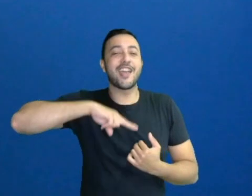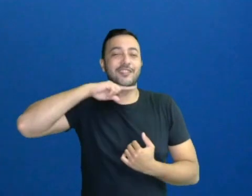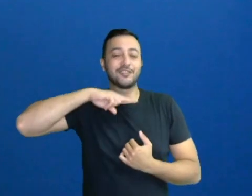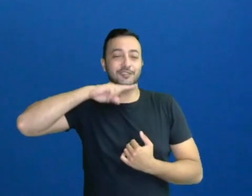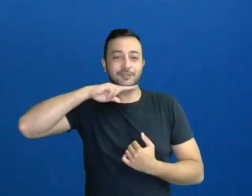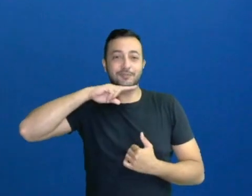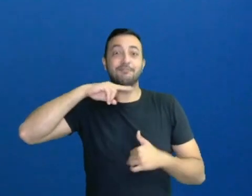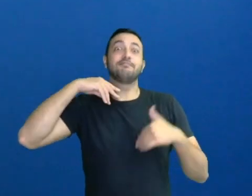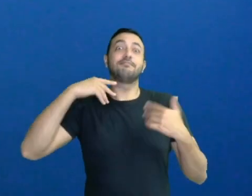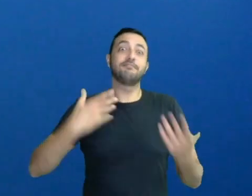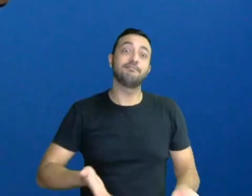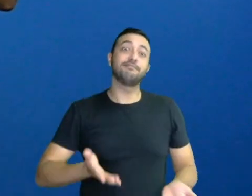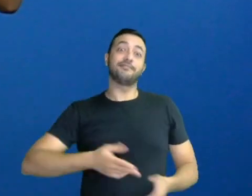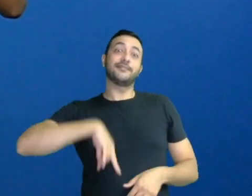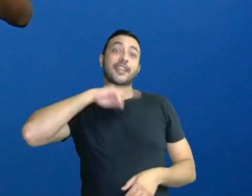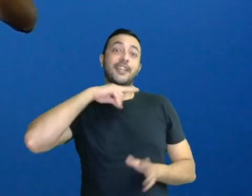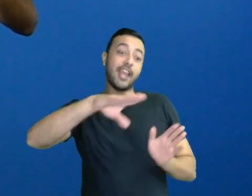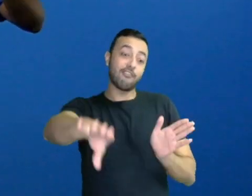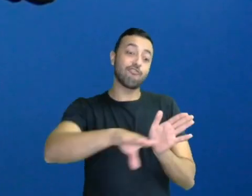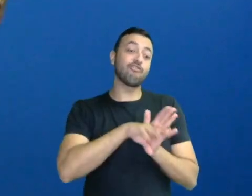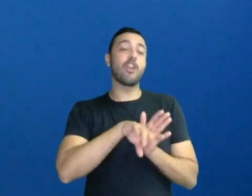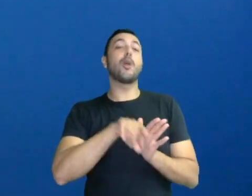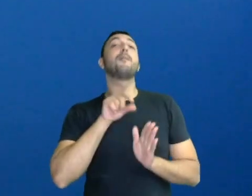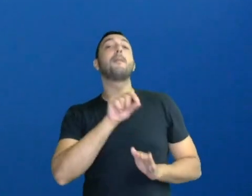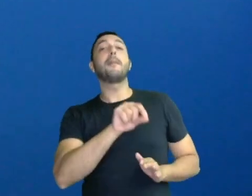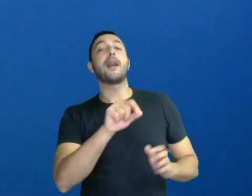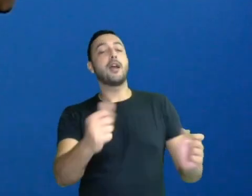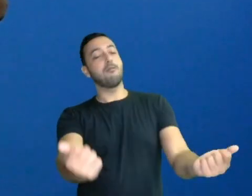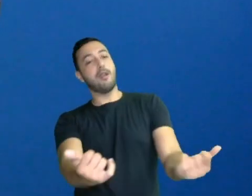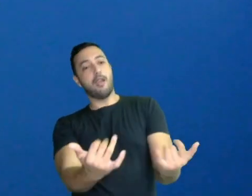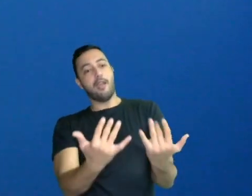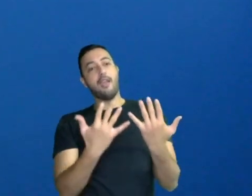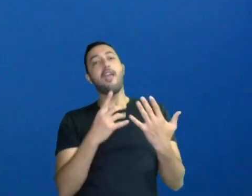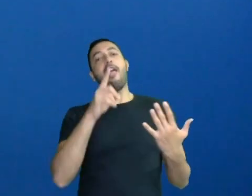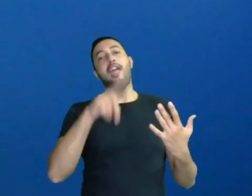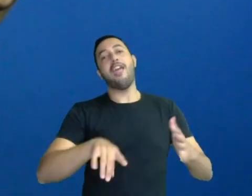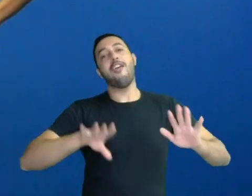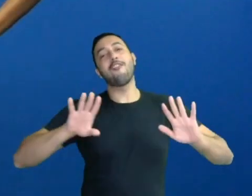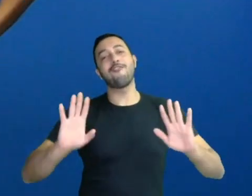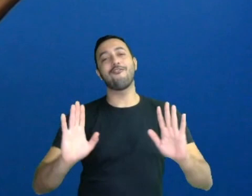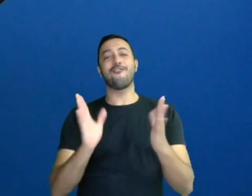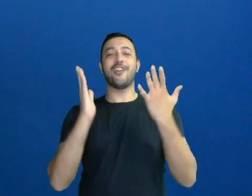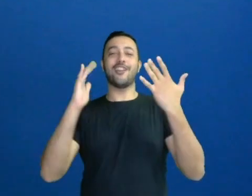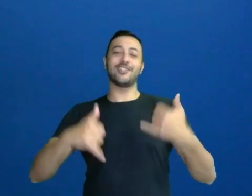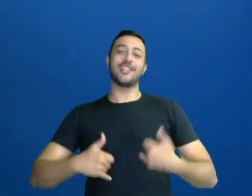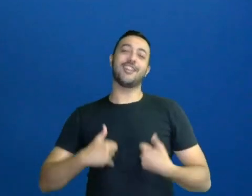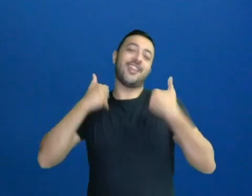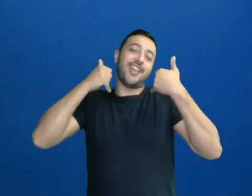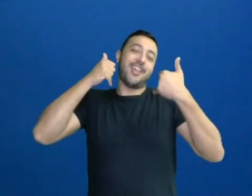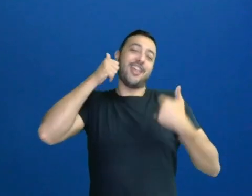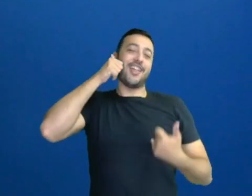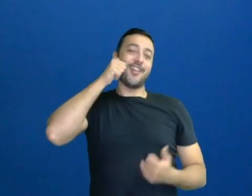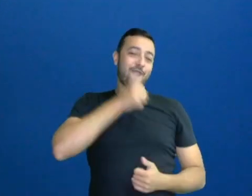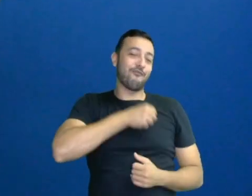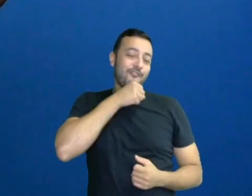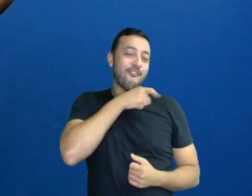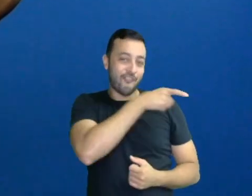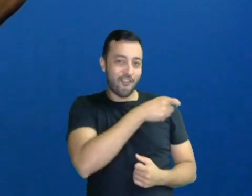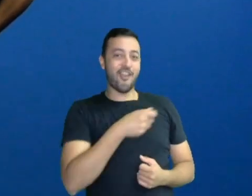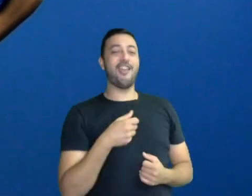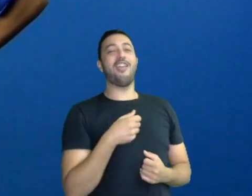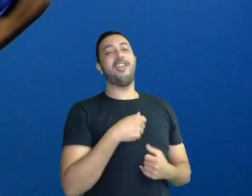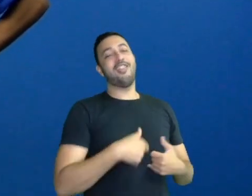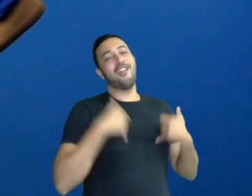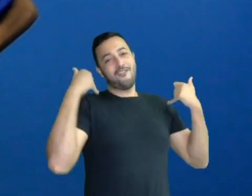Isso mesmo eles chegaram sabe Para quê para festa de aniversário da vovó isso